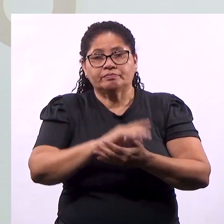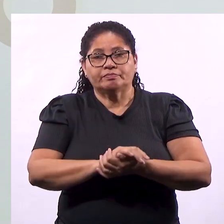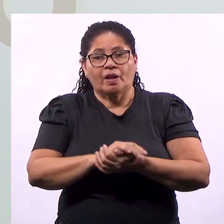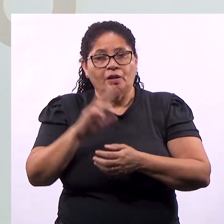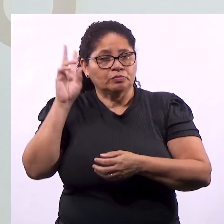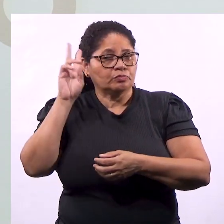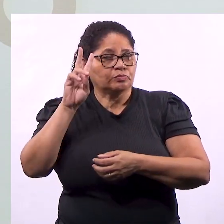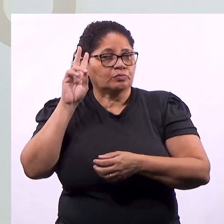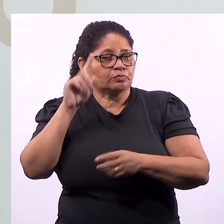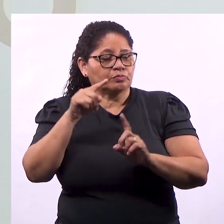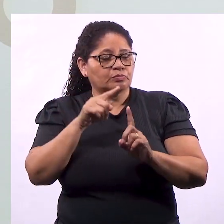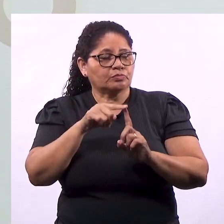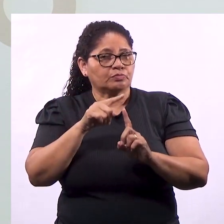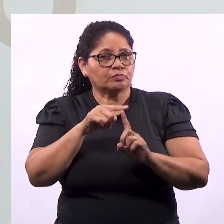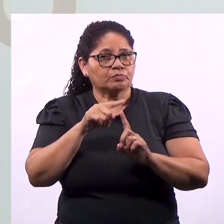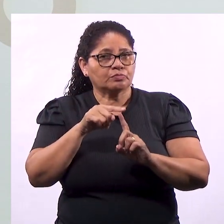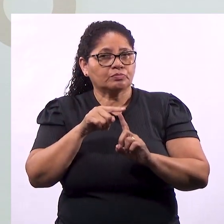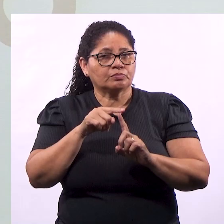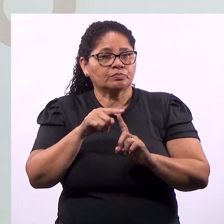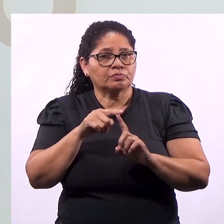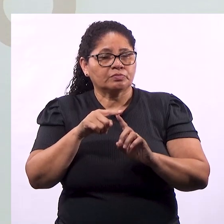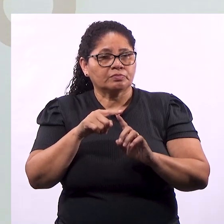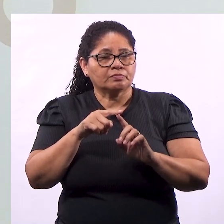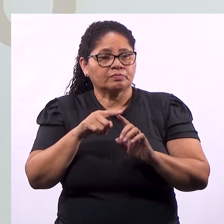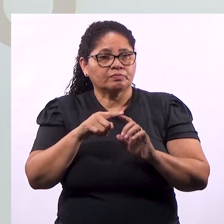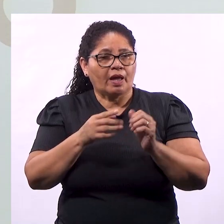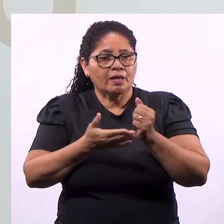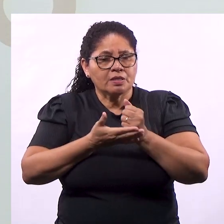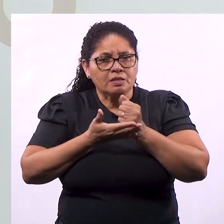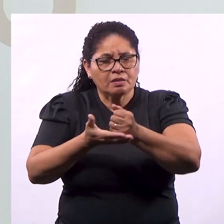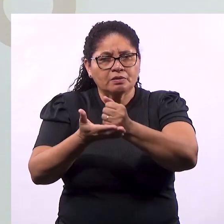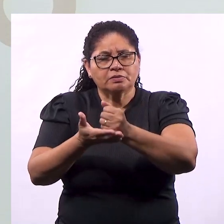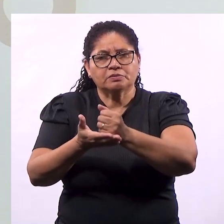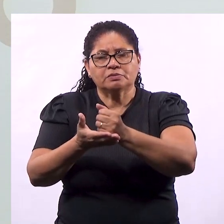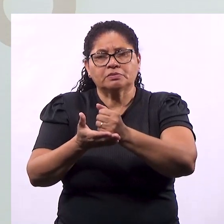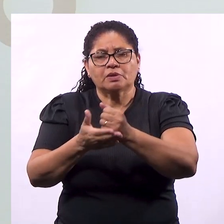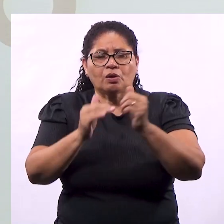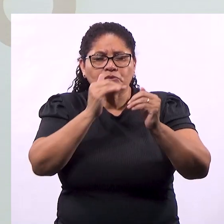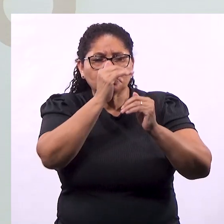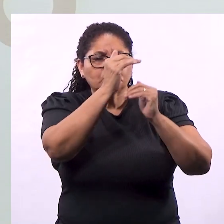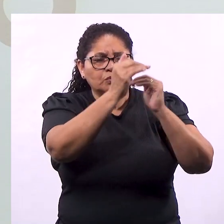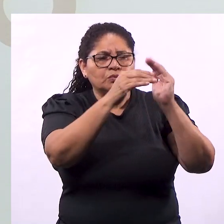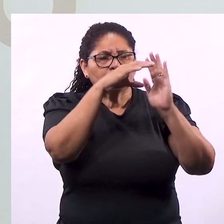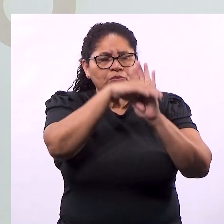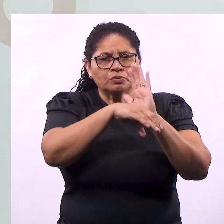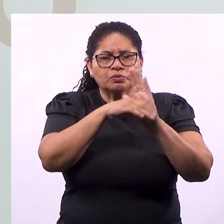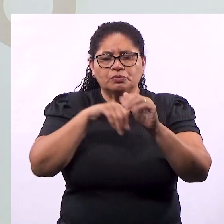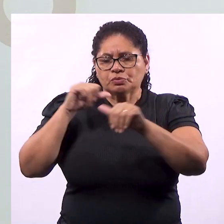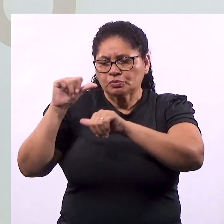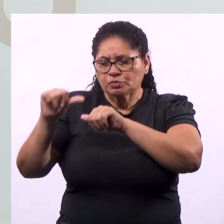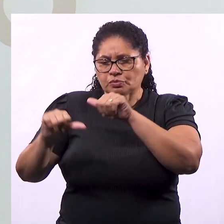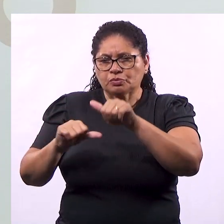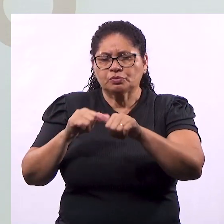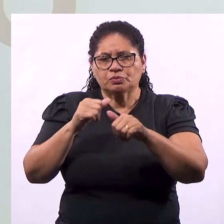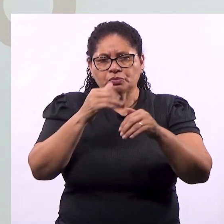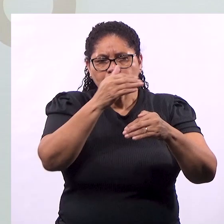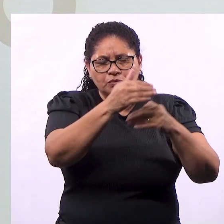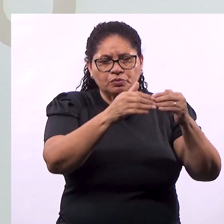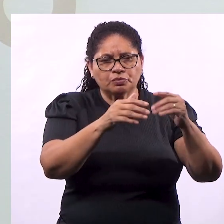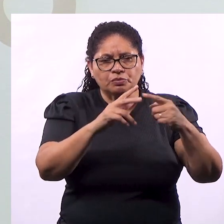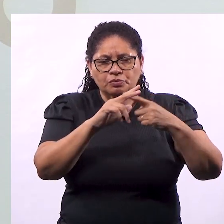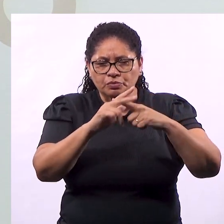principais Lembrando que esses tipos eles vão auxiliar você a construir o conceito de processo avaliativo